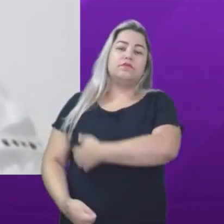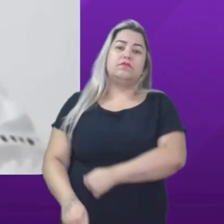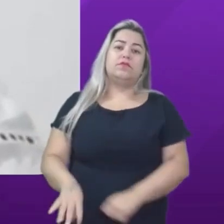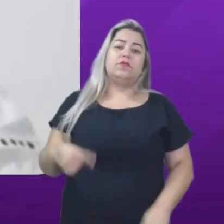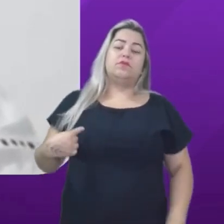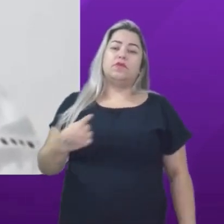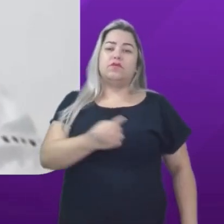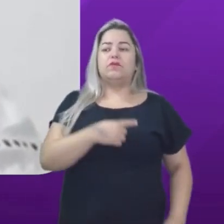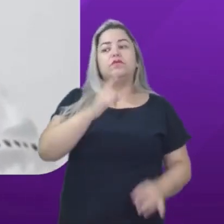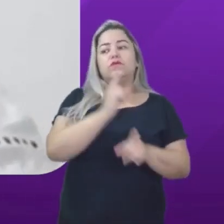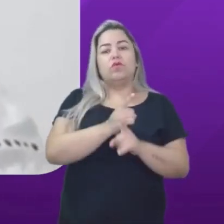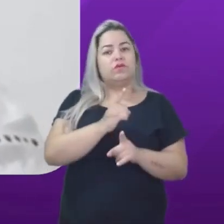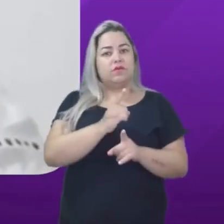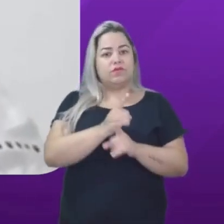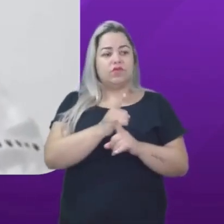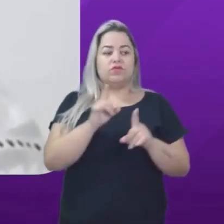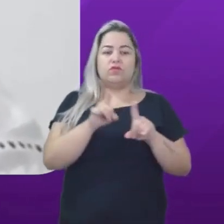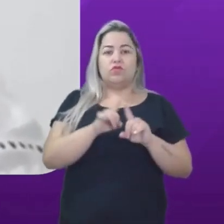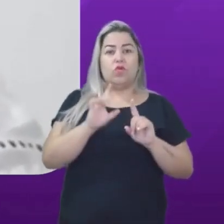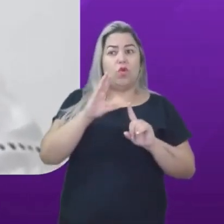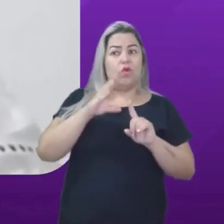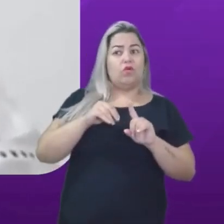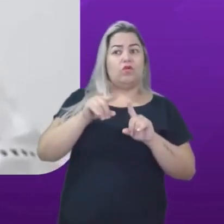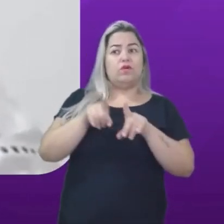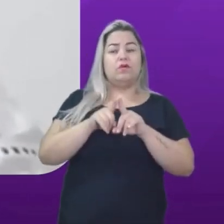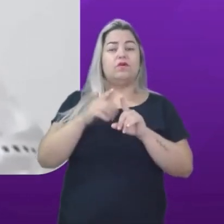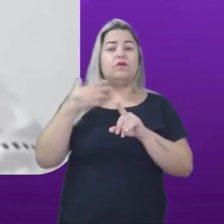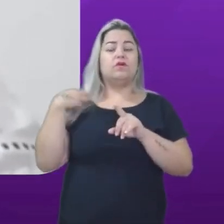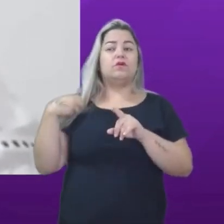incipiente que a gente encontra, né? Os assédios ocorrem